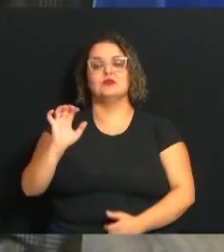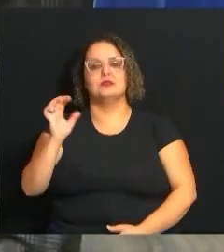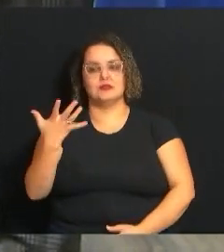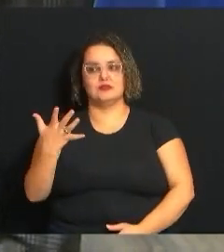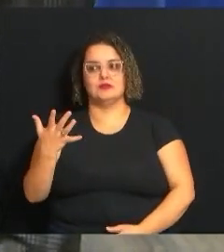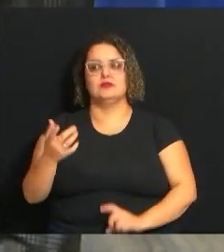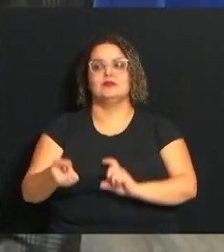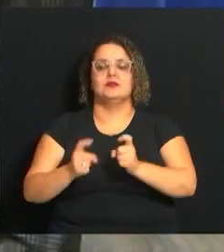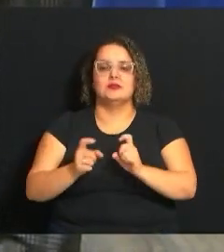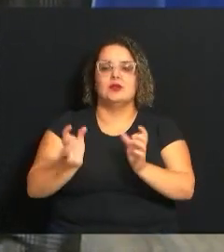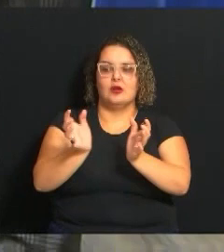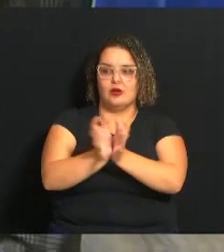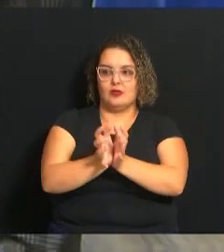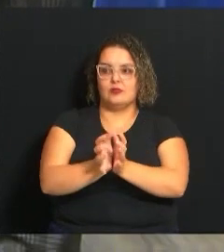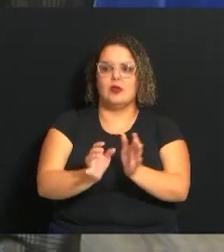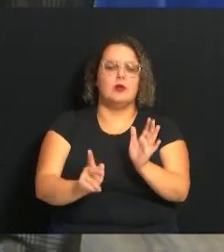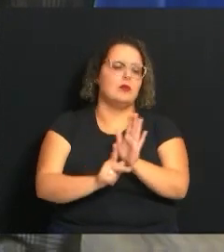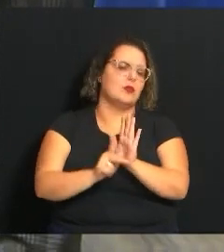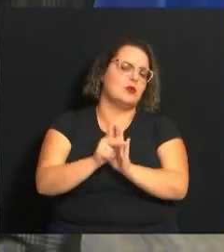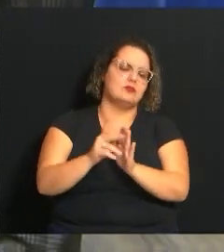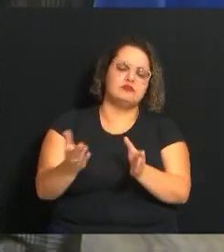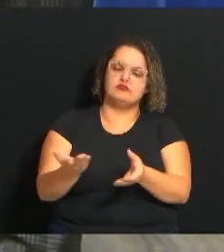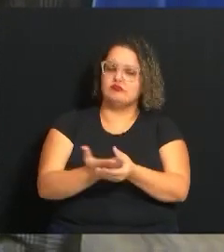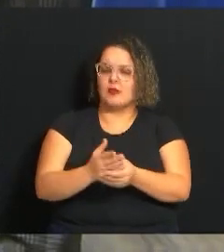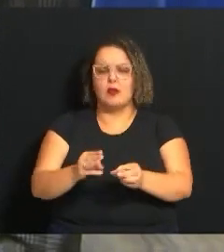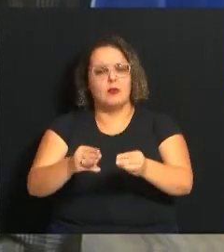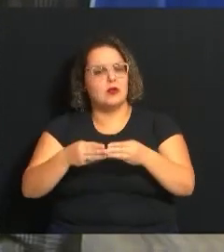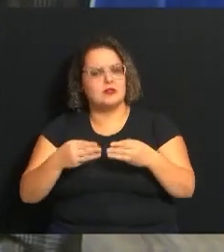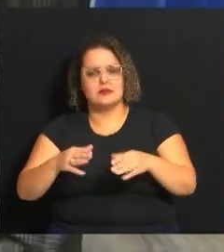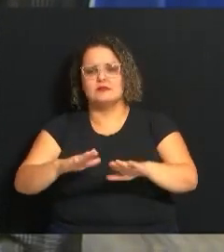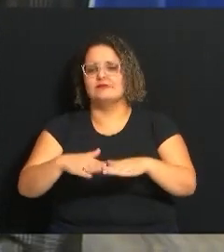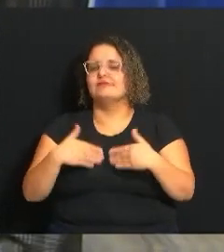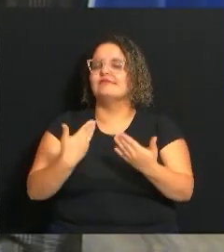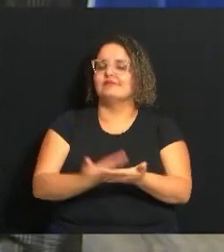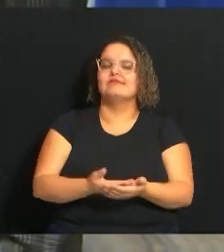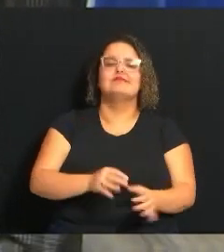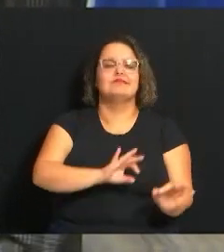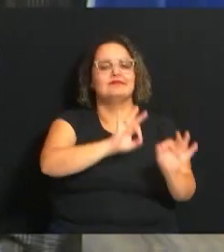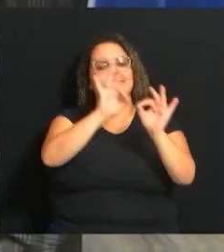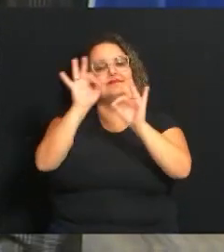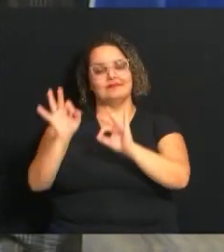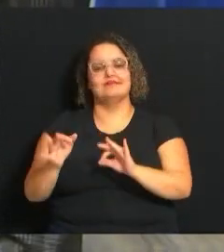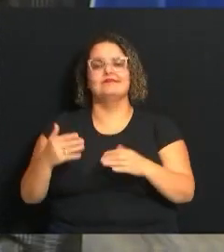de comissão. Projeto protocolado, moção, requerimento, você confere tudo